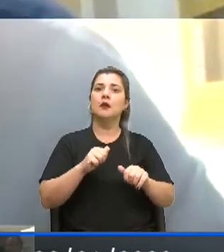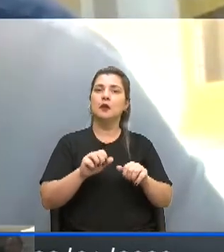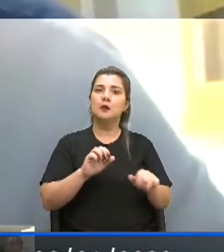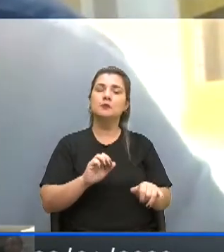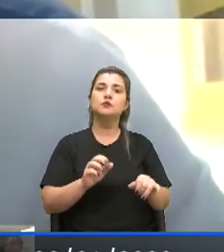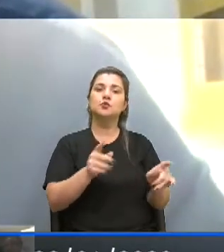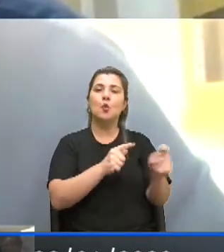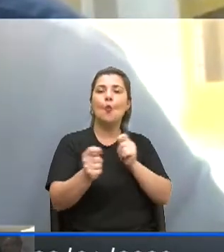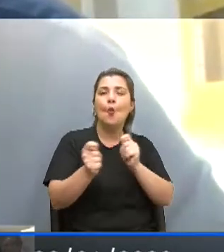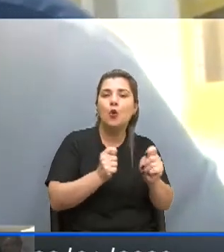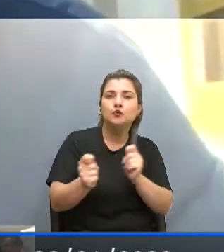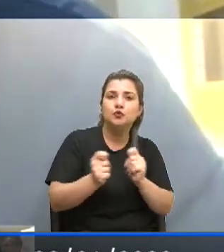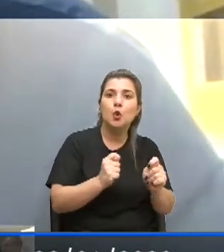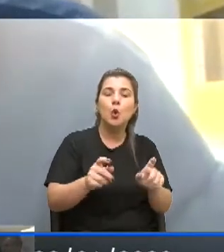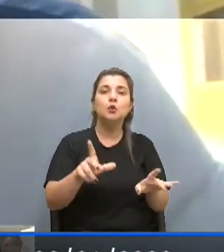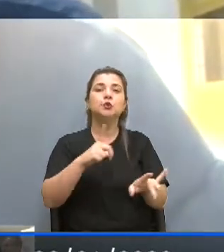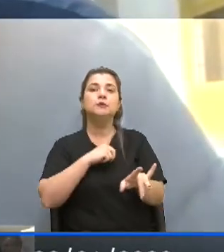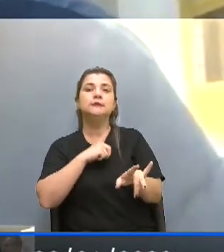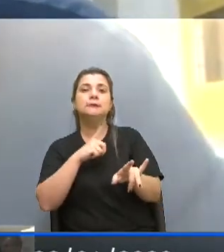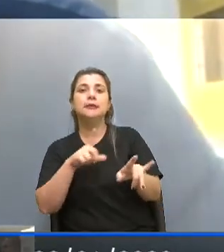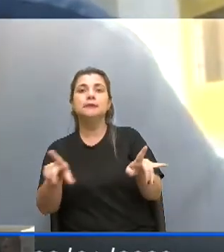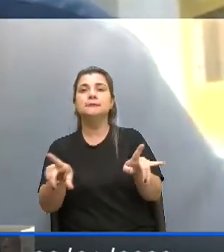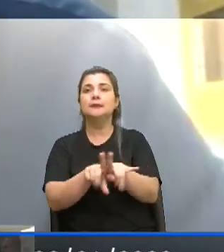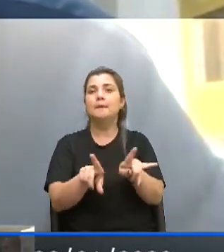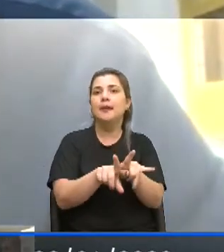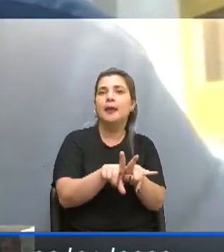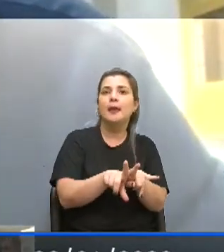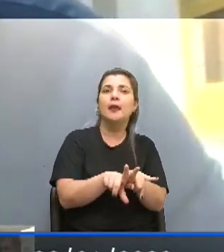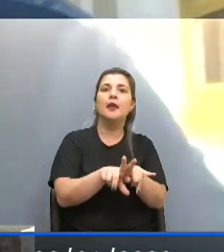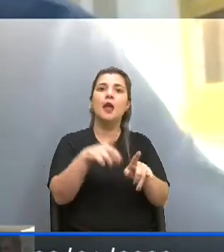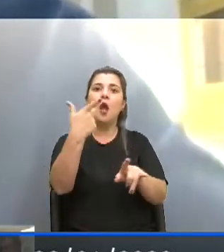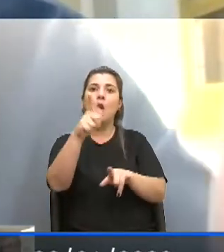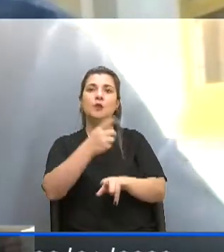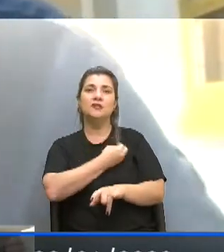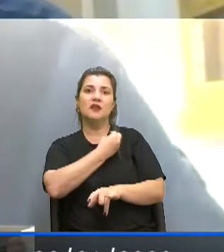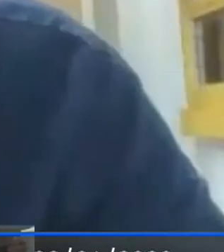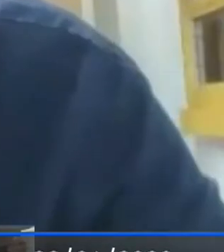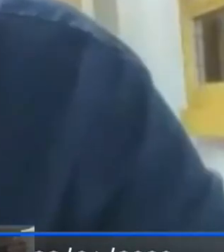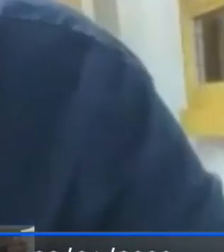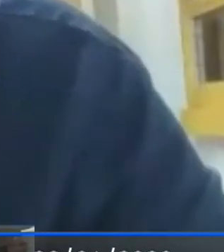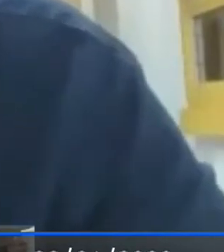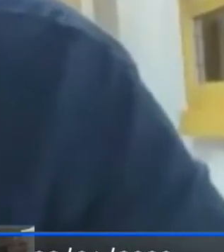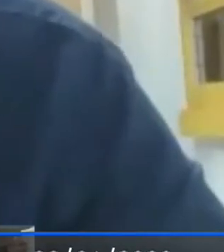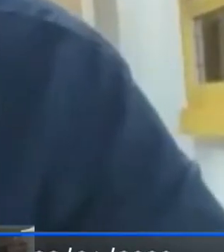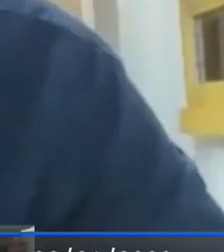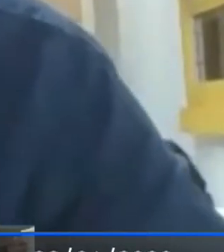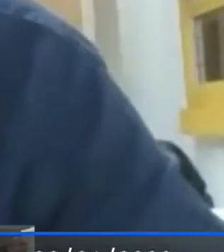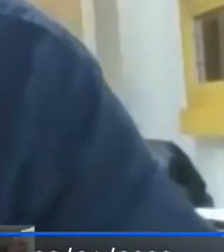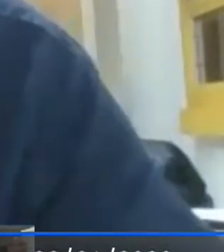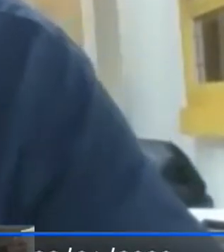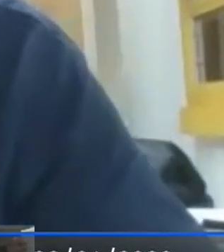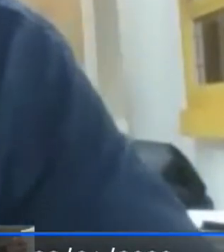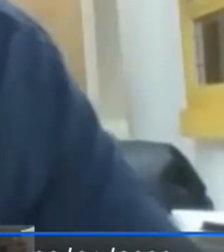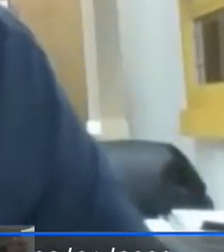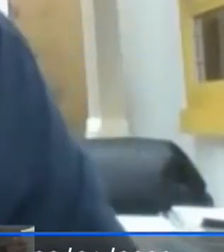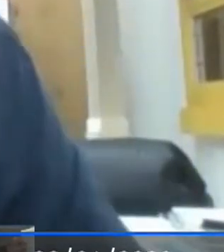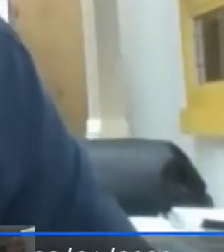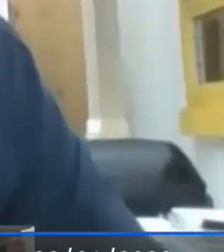ele tem aquela outra vida social que precisa ter, sim, dos poderes públicos, que você tenha regras rígidas, porque